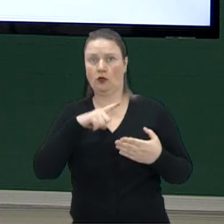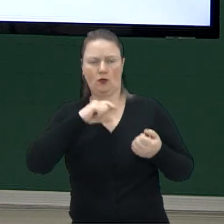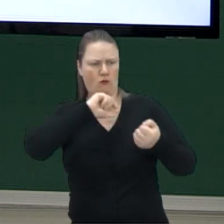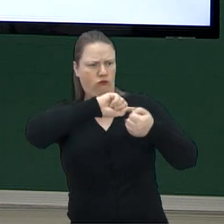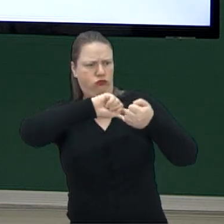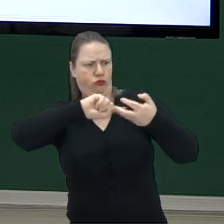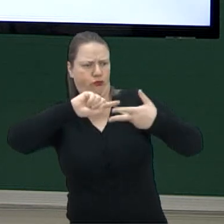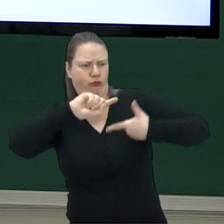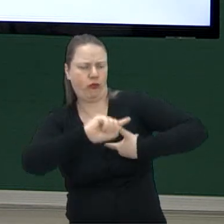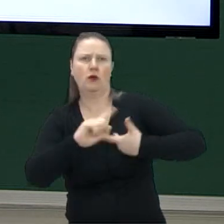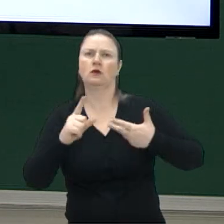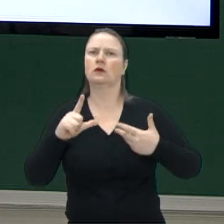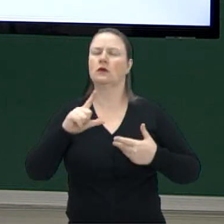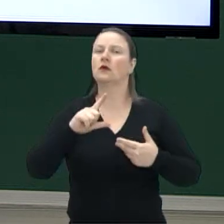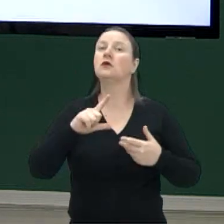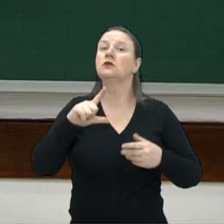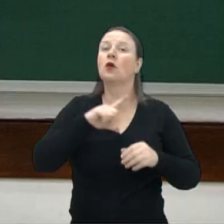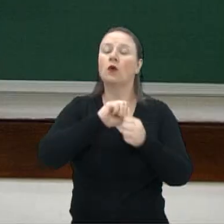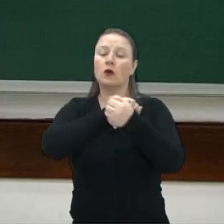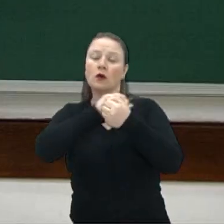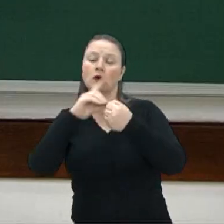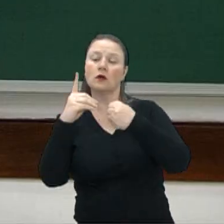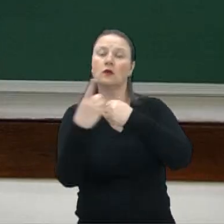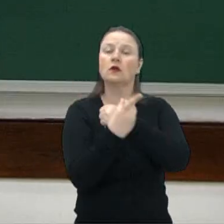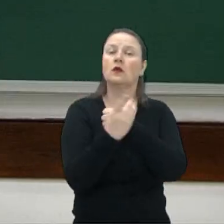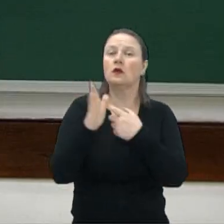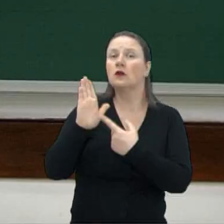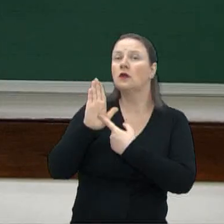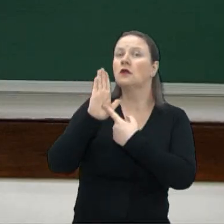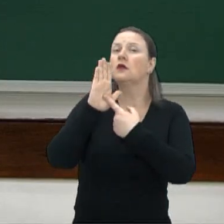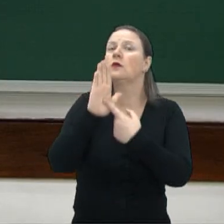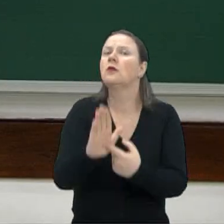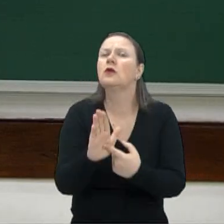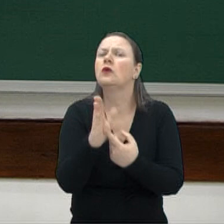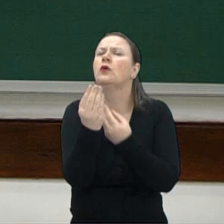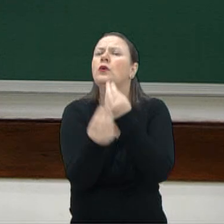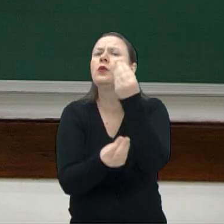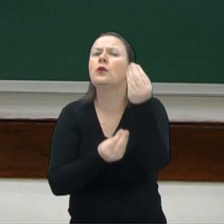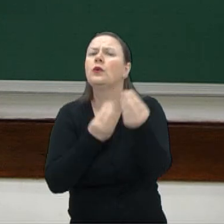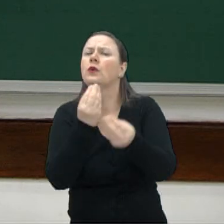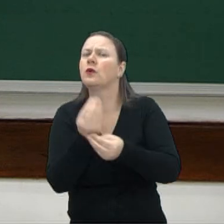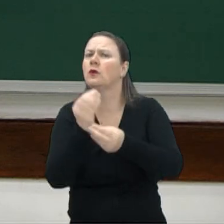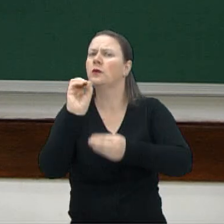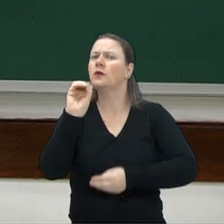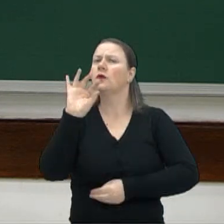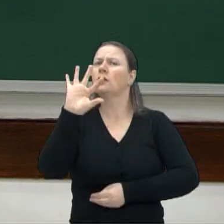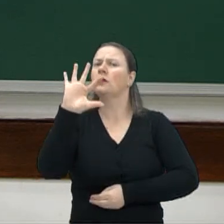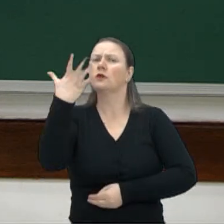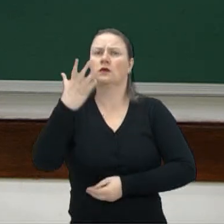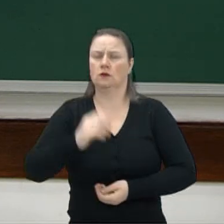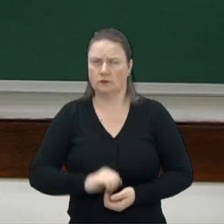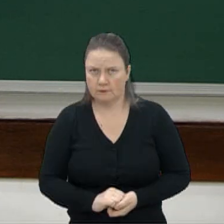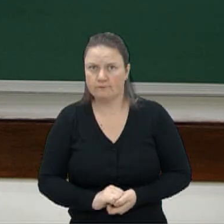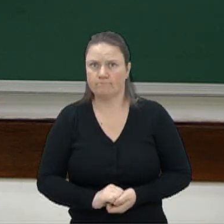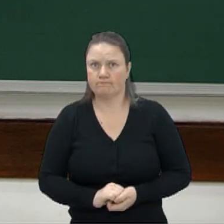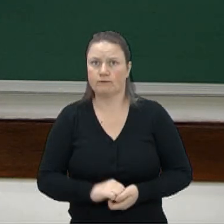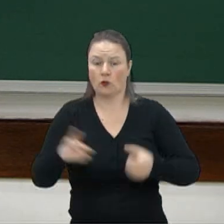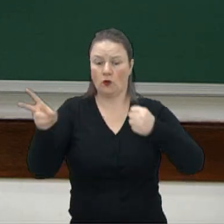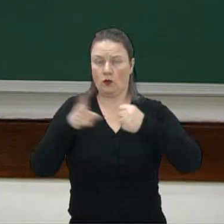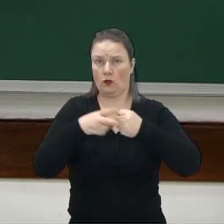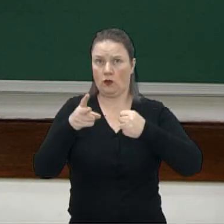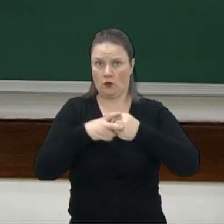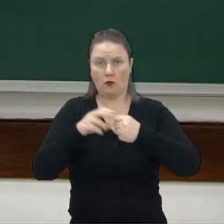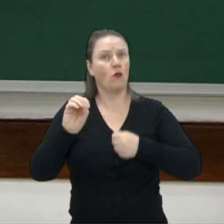Então, o meu advérbio vai representar o quê? A circunstância em que esse verbo vai